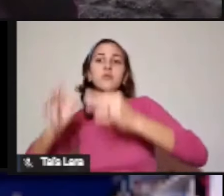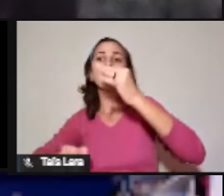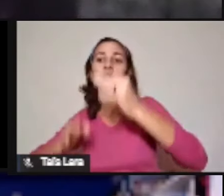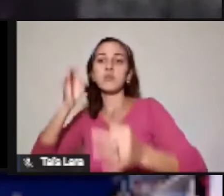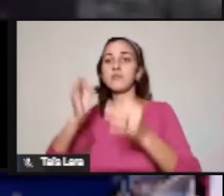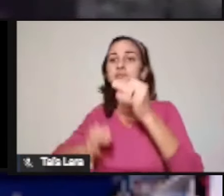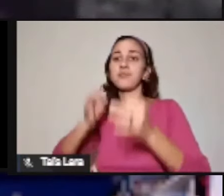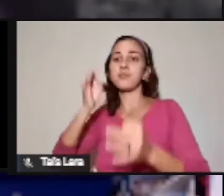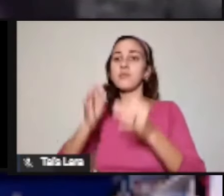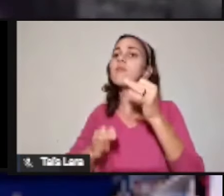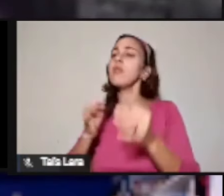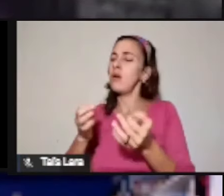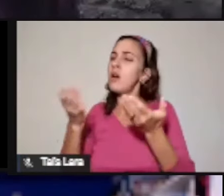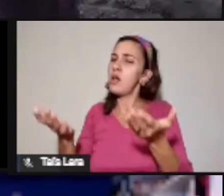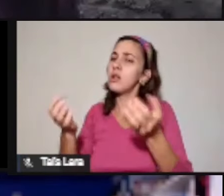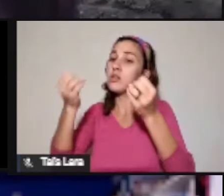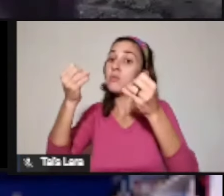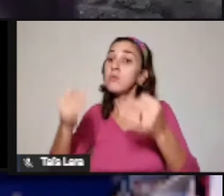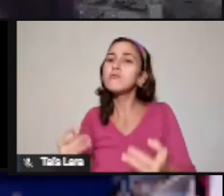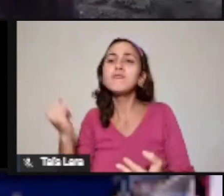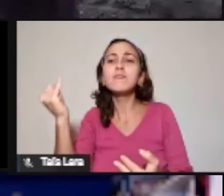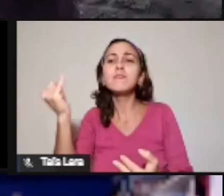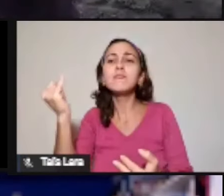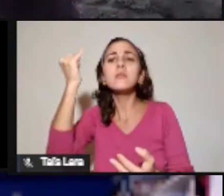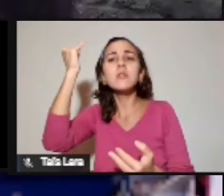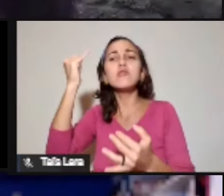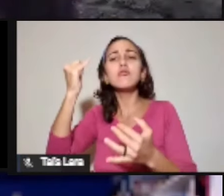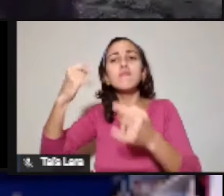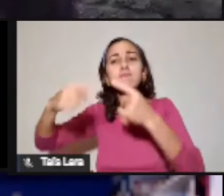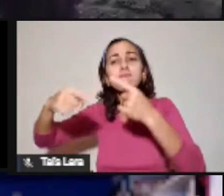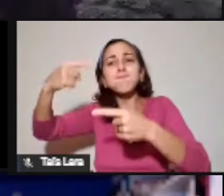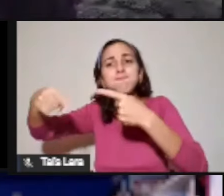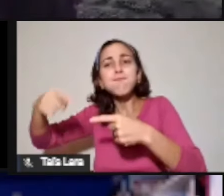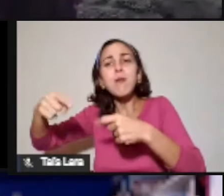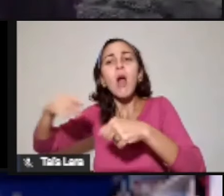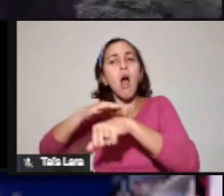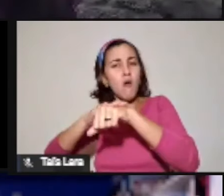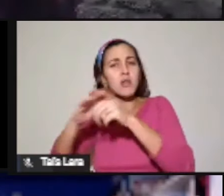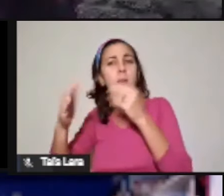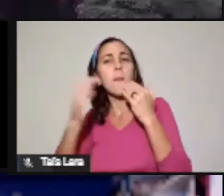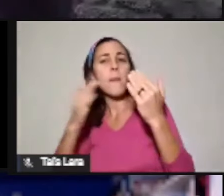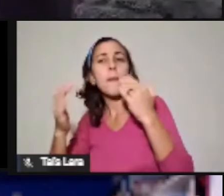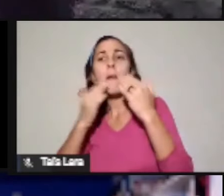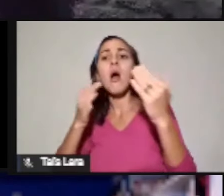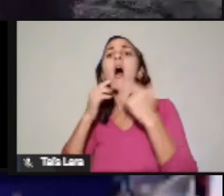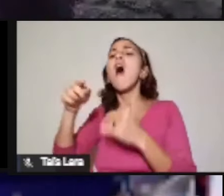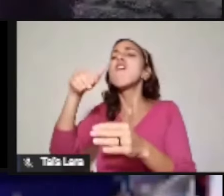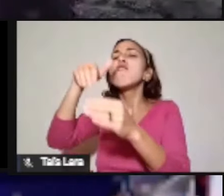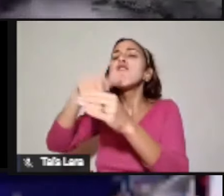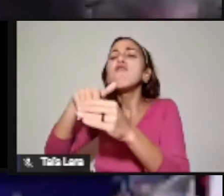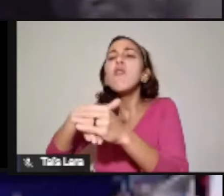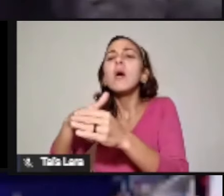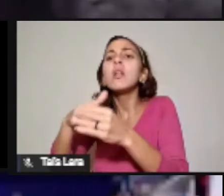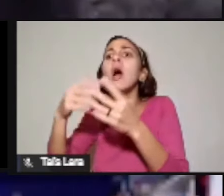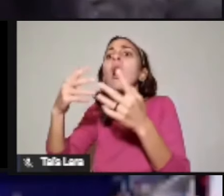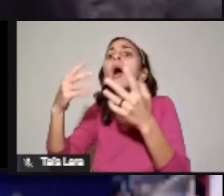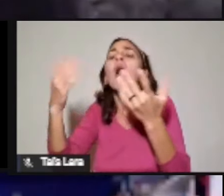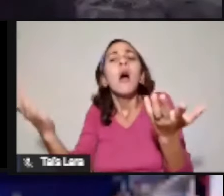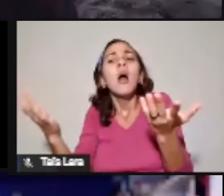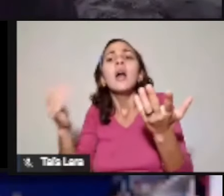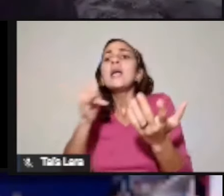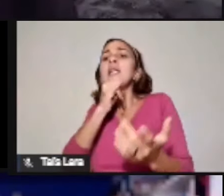acho que é necessário, sim, a gente falar disso, em quem que a gente vota, começando por aí, né? Se é um candidato, como o nosso presidente, que atacou tanto